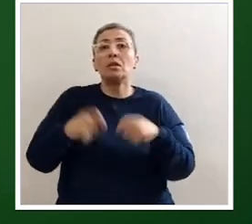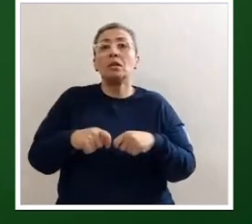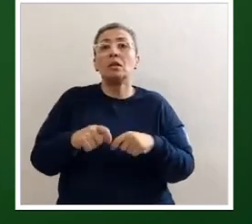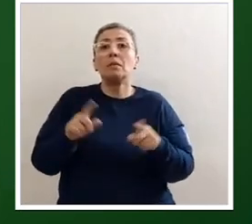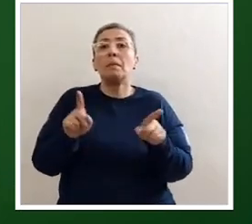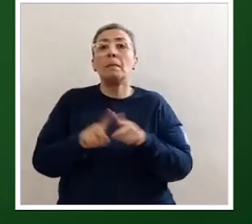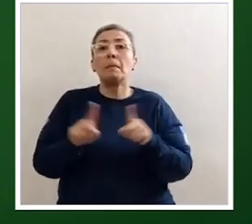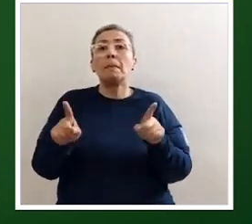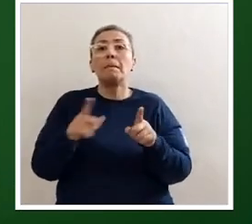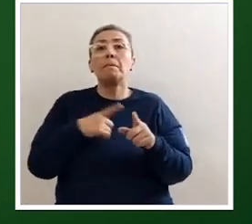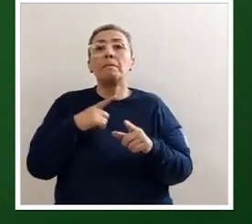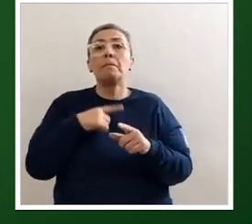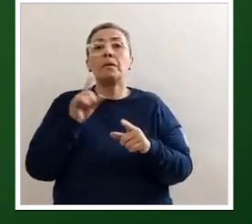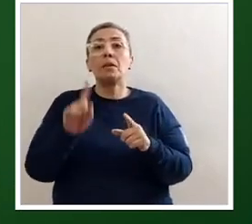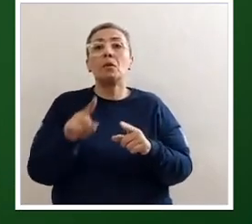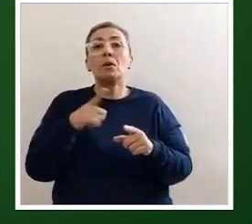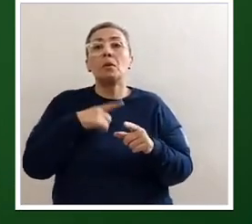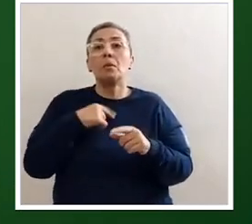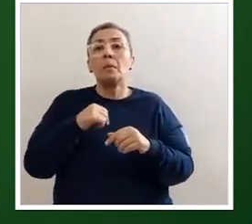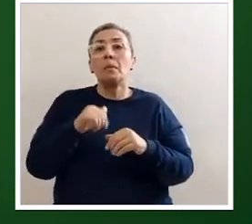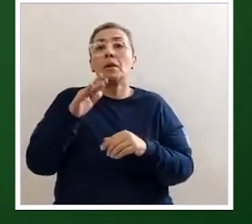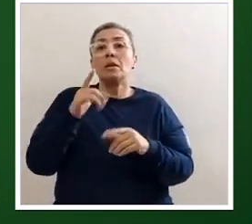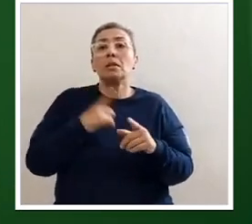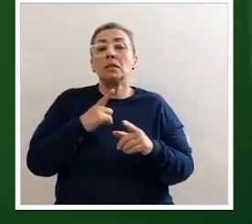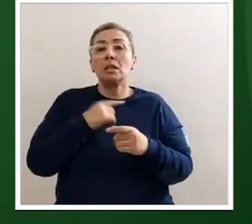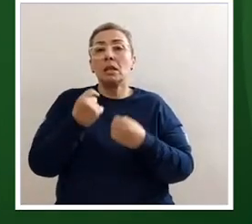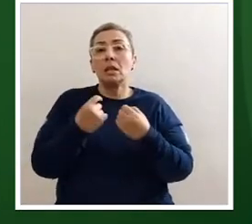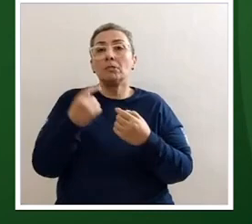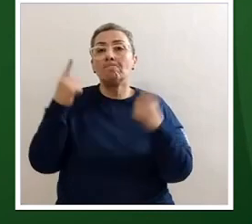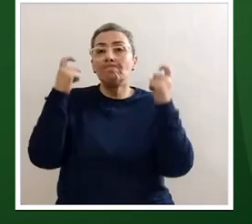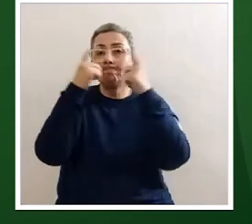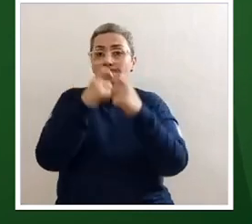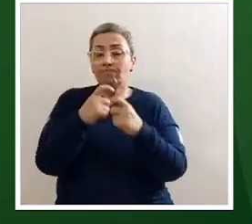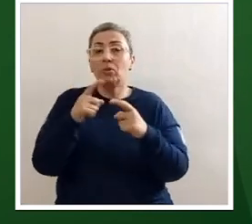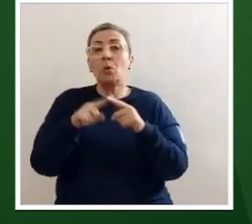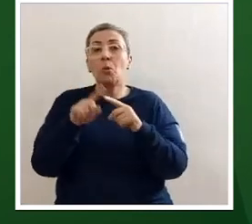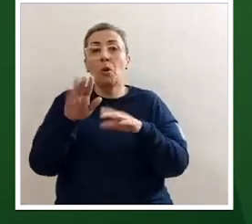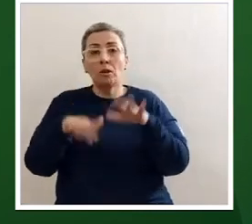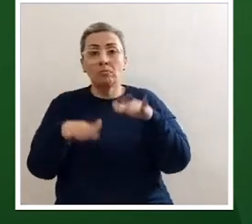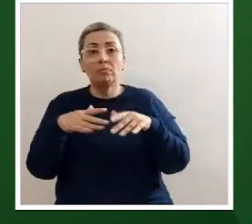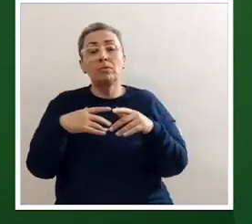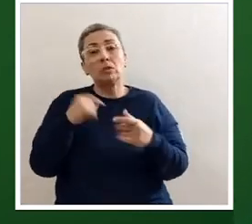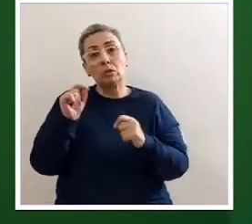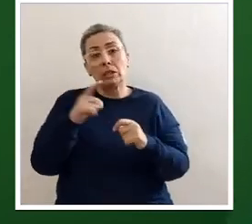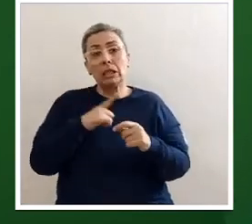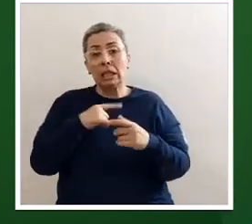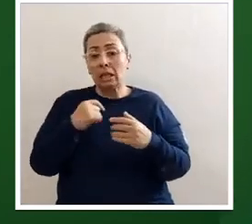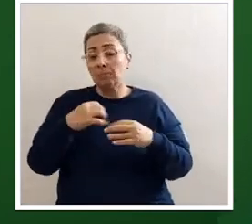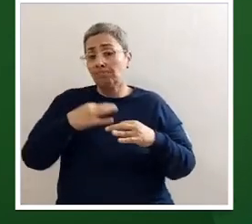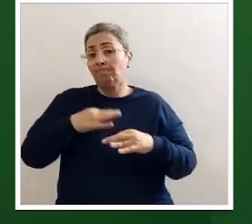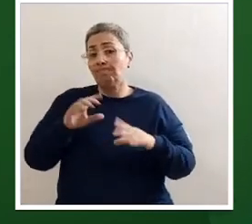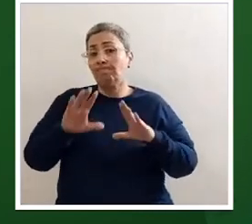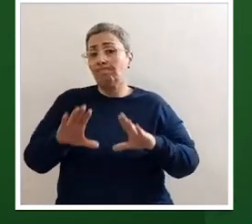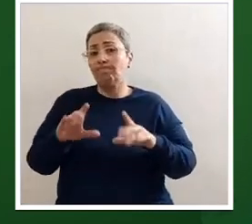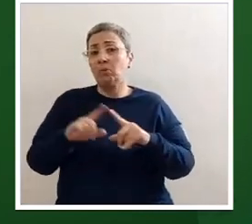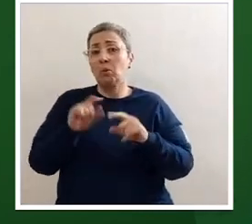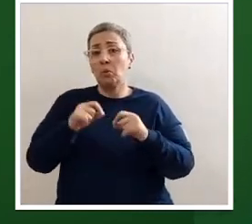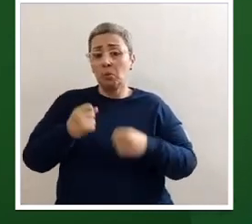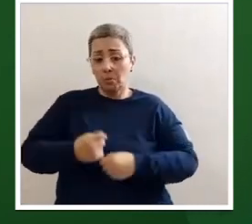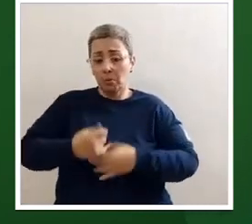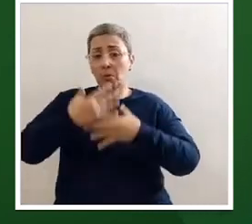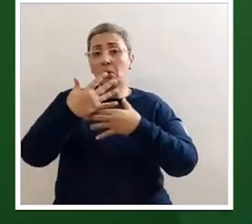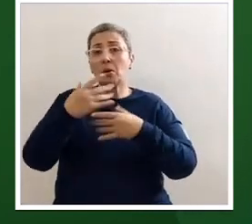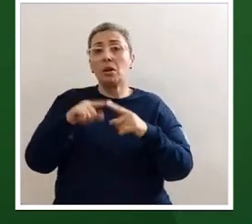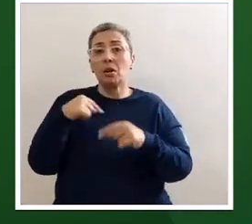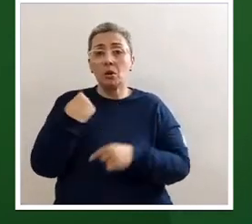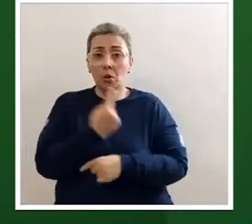Mas é por mais que a gente tem essas dificuldades eu sei que é isso mesmo que está sendo colocado no chat